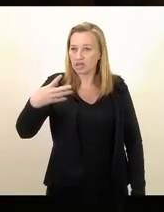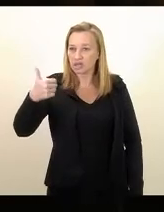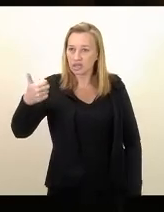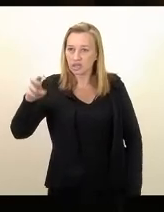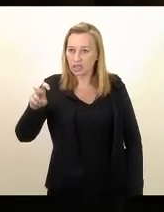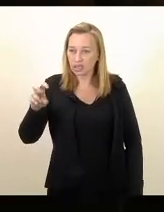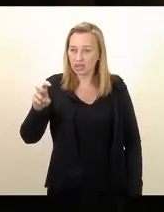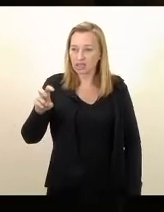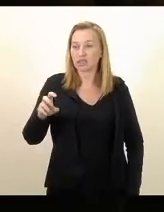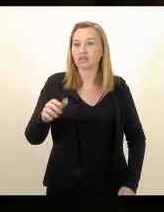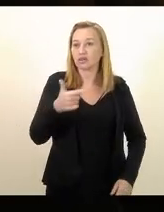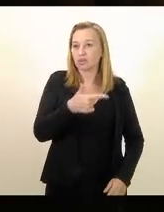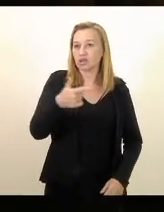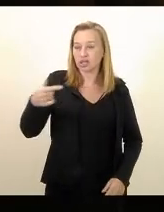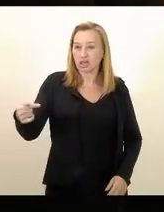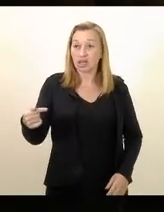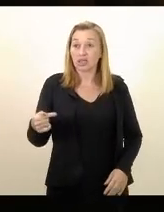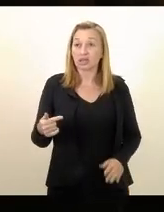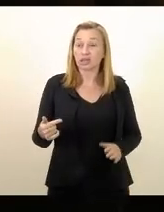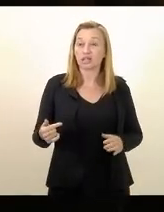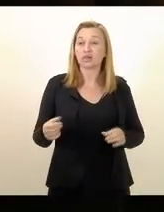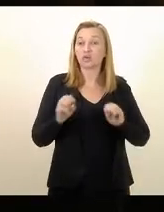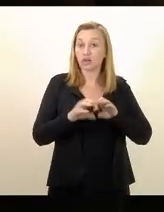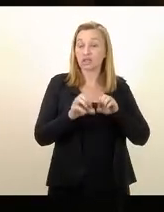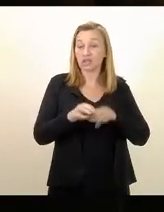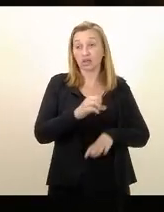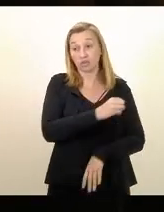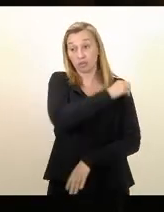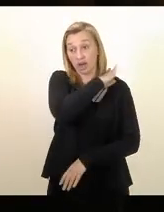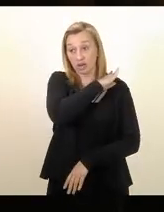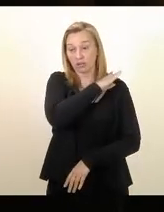que institui a reforma do ensino médio que na prática